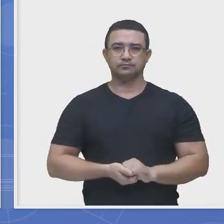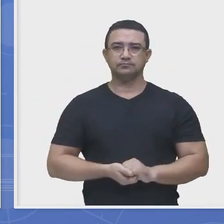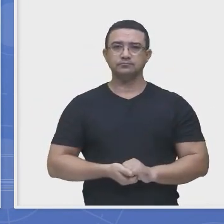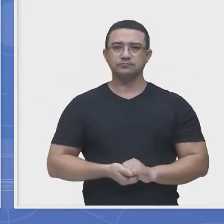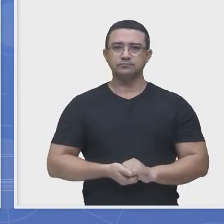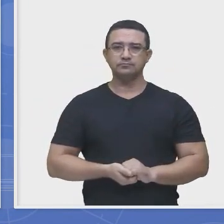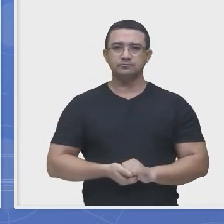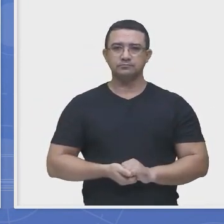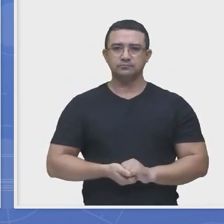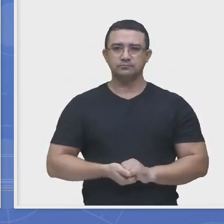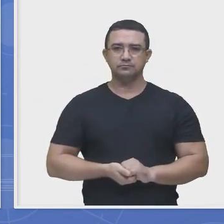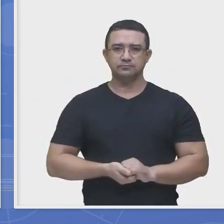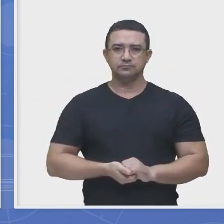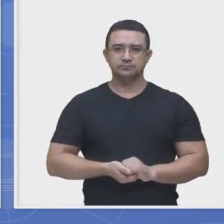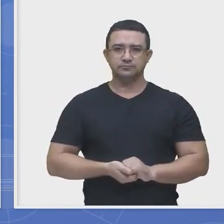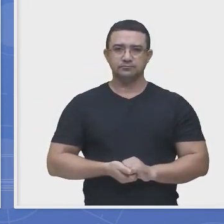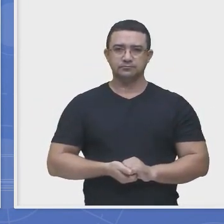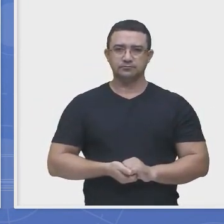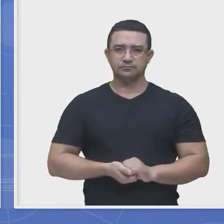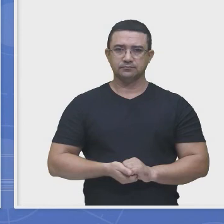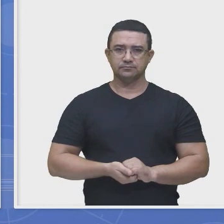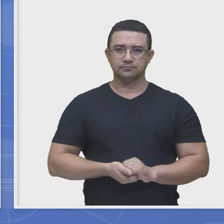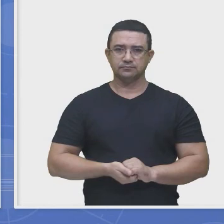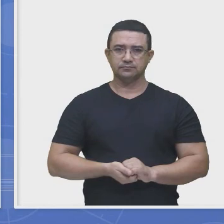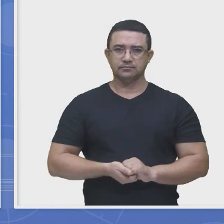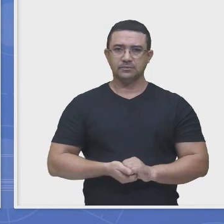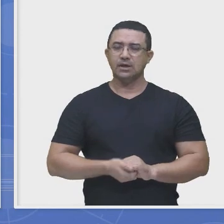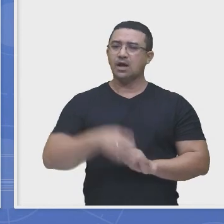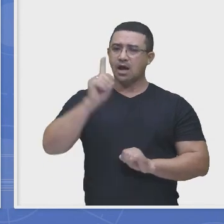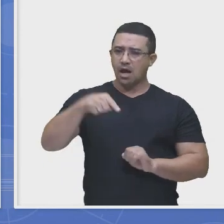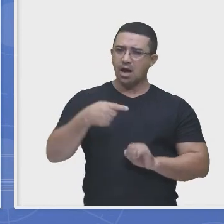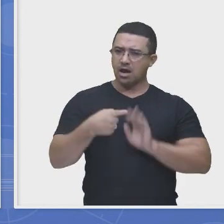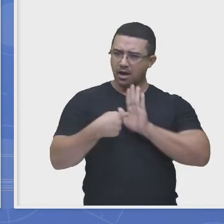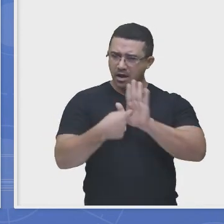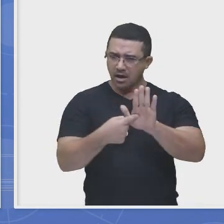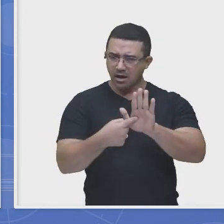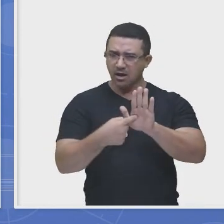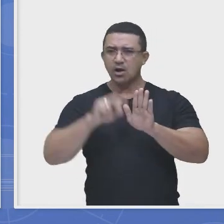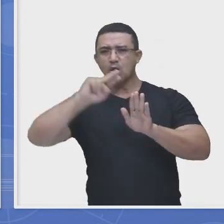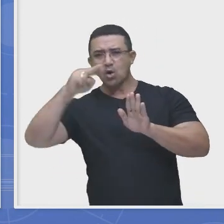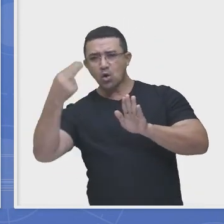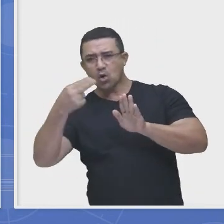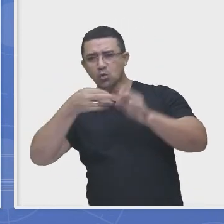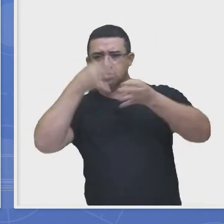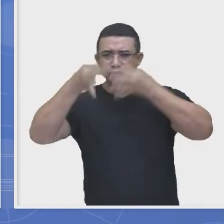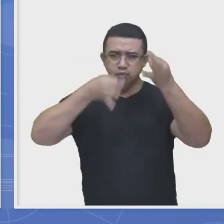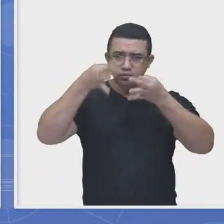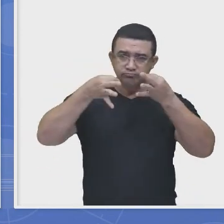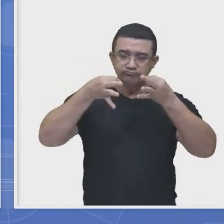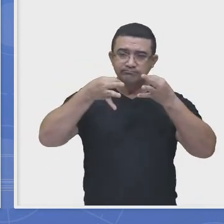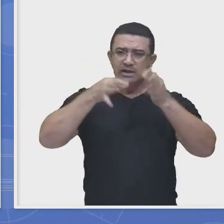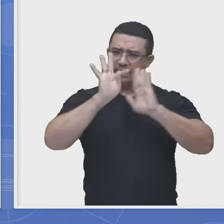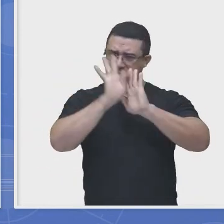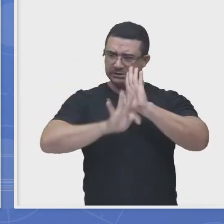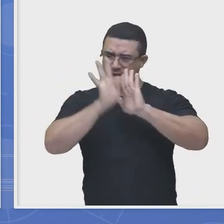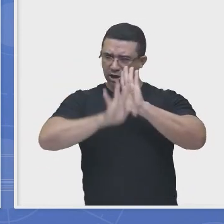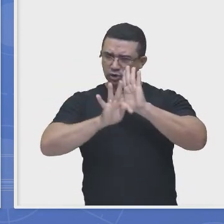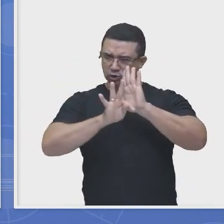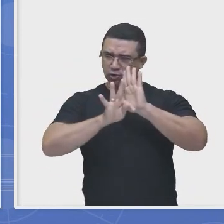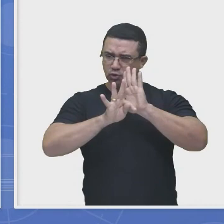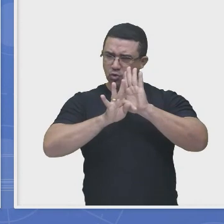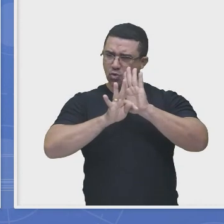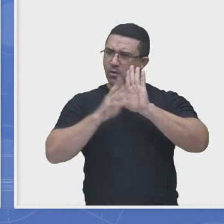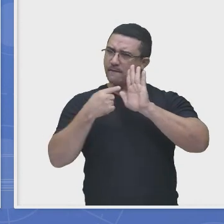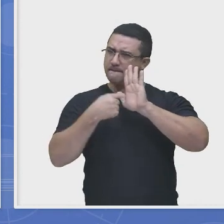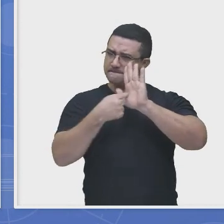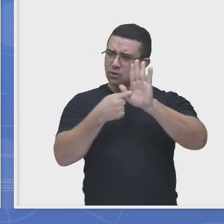perdão, e ele é expositivo ou argumentativo. O nosso texto ele procurou apresentar informações,